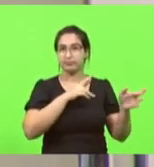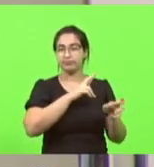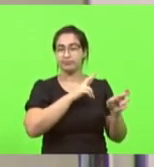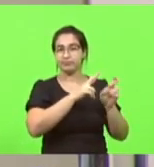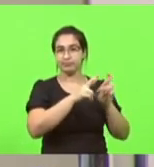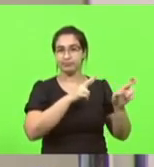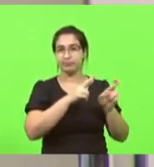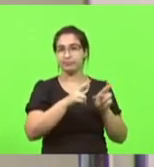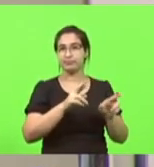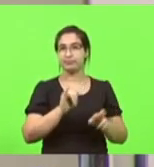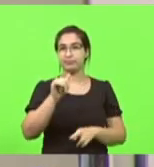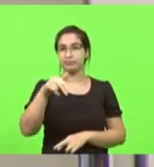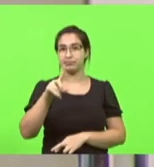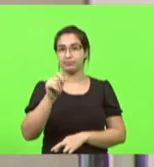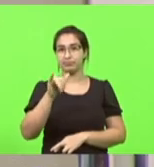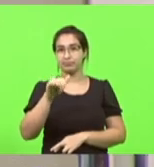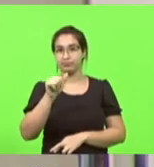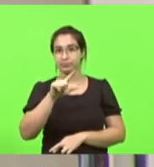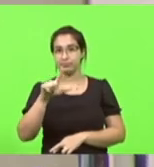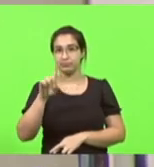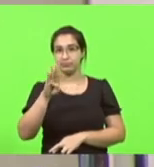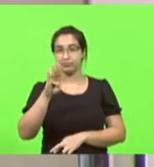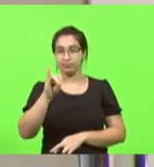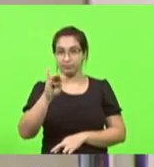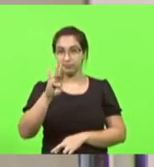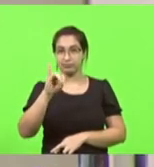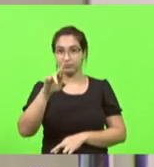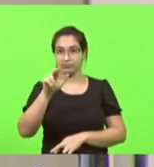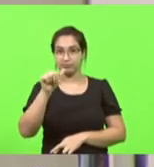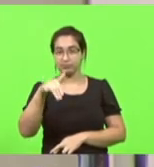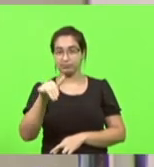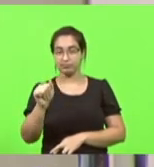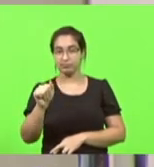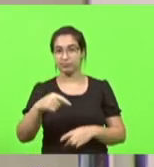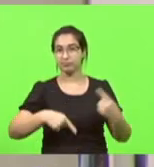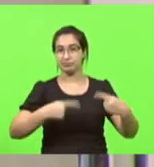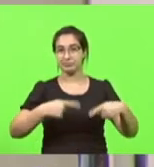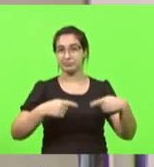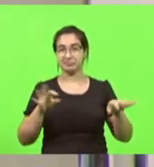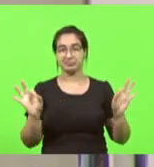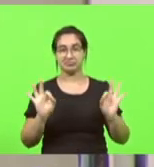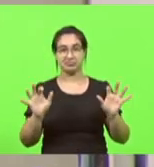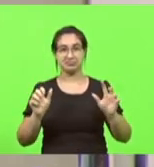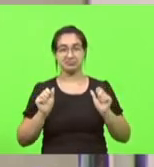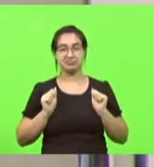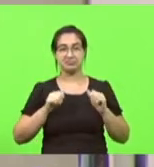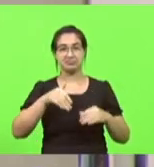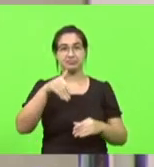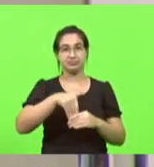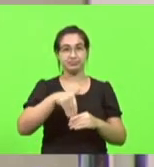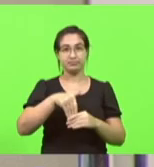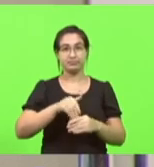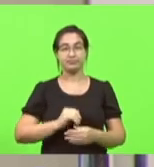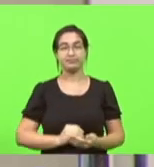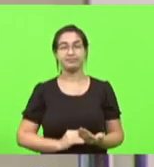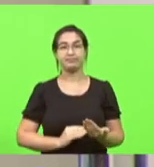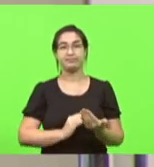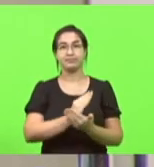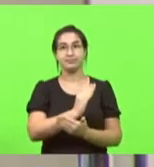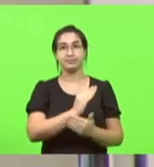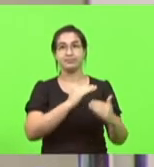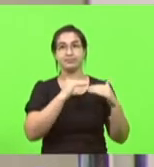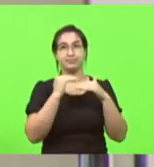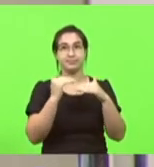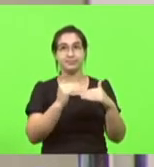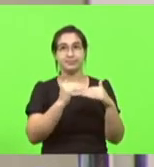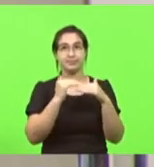Birama. Em discussão, não havendo quem queira discutir, em votação, deputados que aprovam, permaneçam como se encontra.